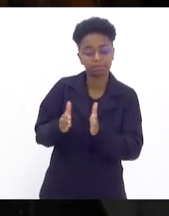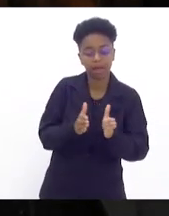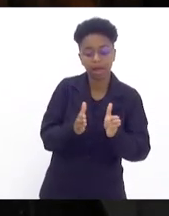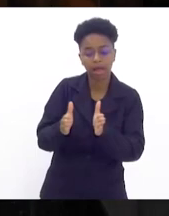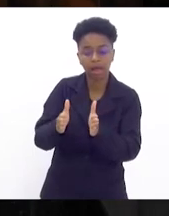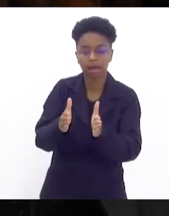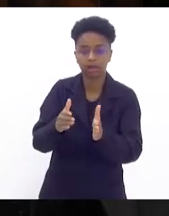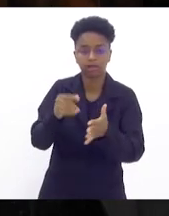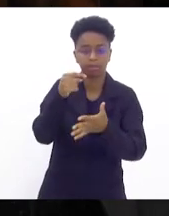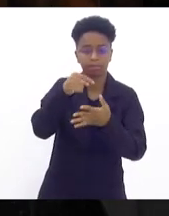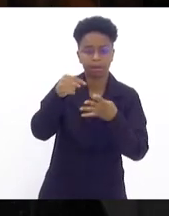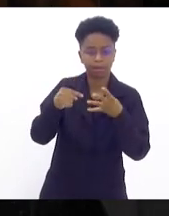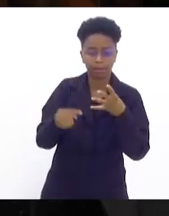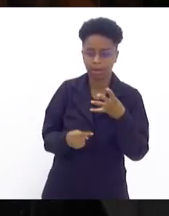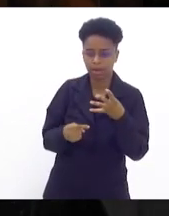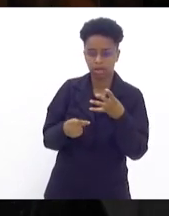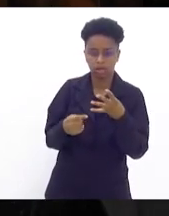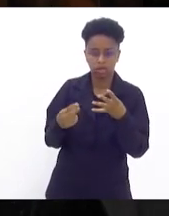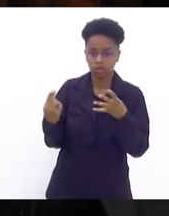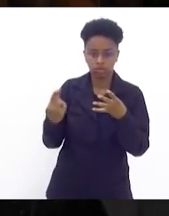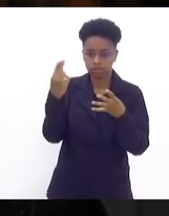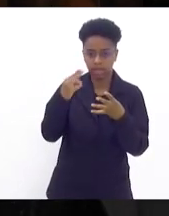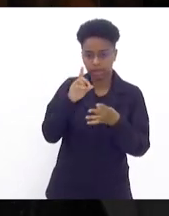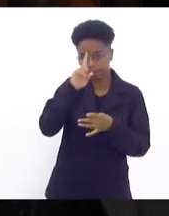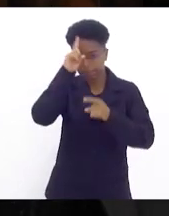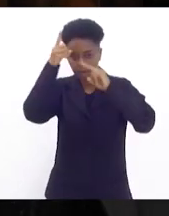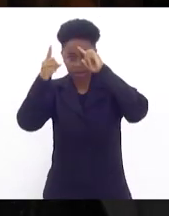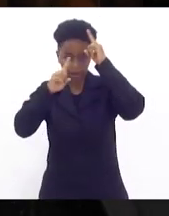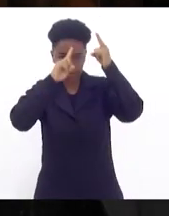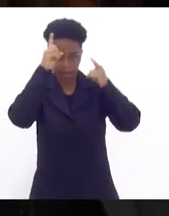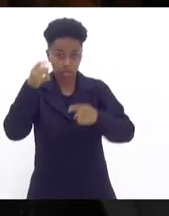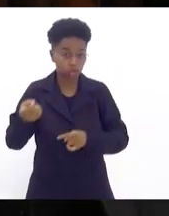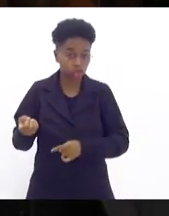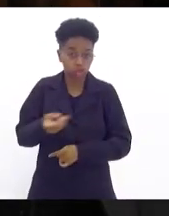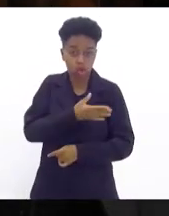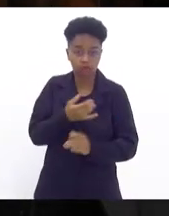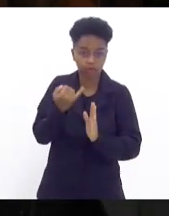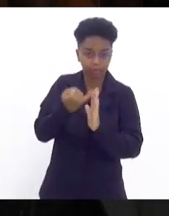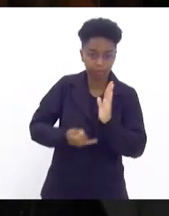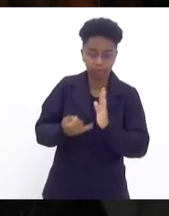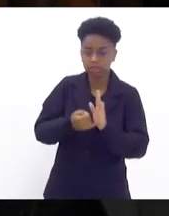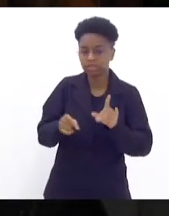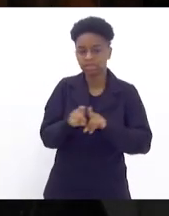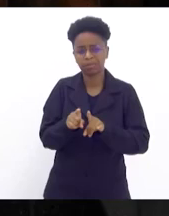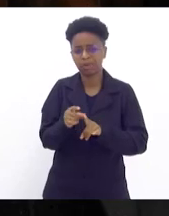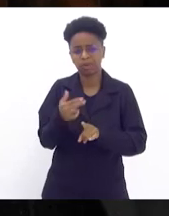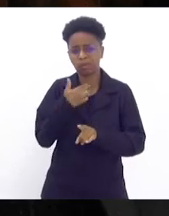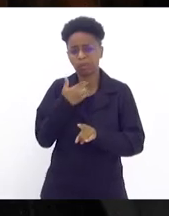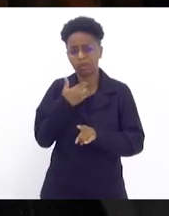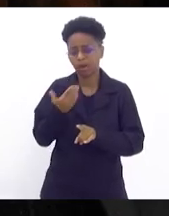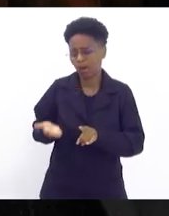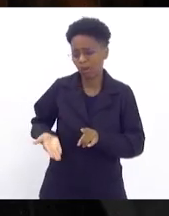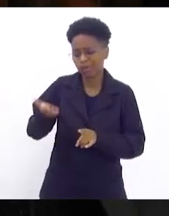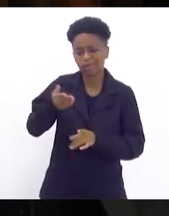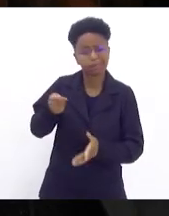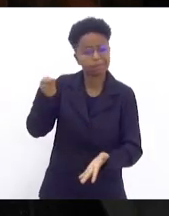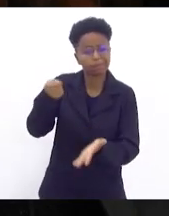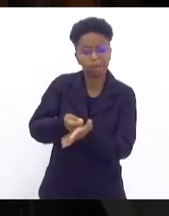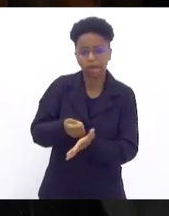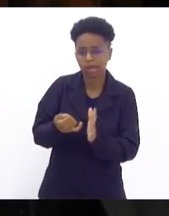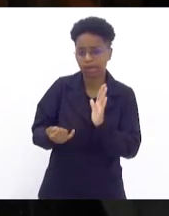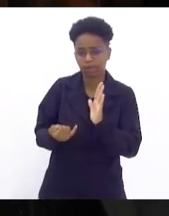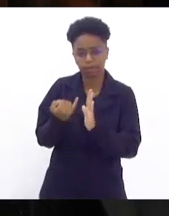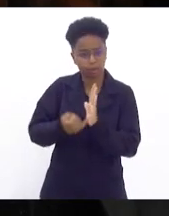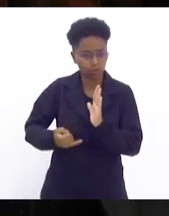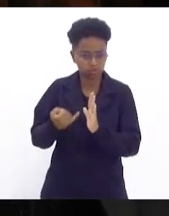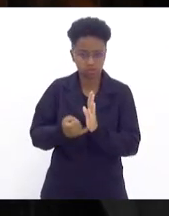não dá para inventar novos tributos nem aumento de Carga Tributária como não dá